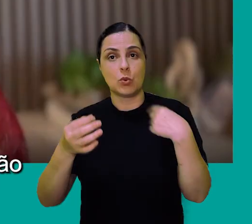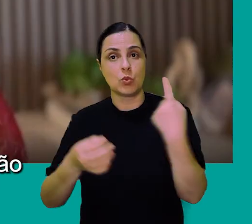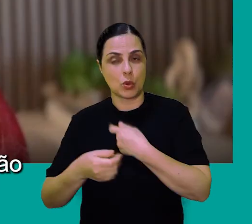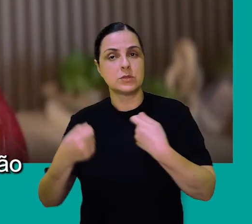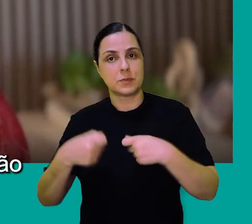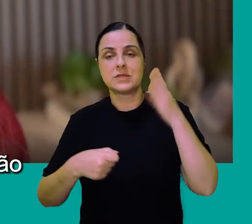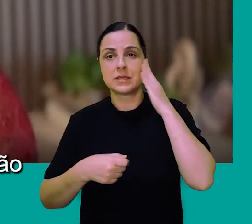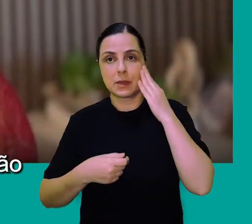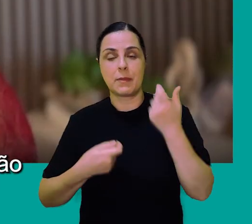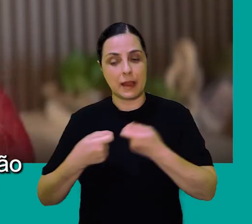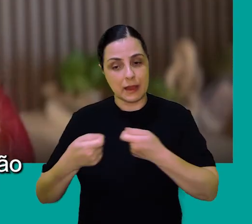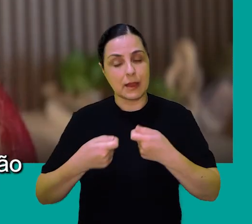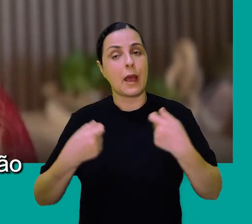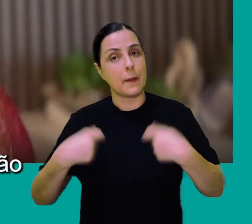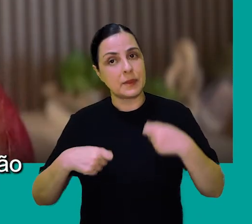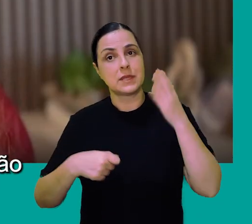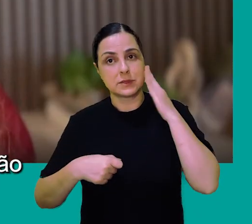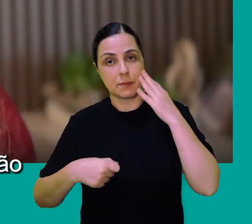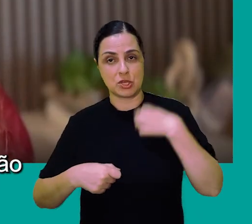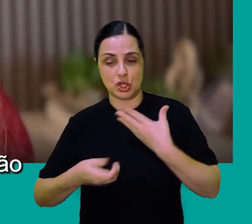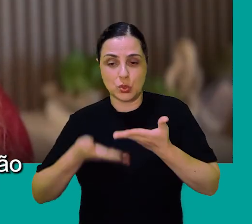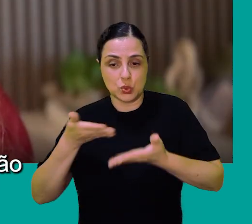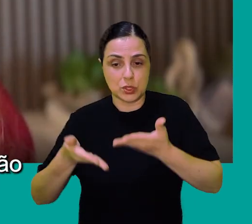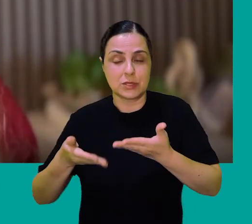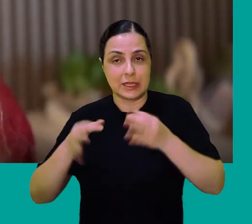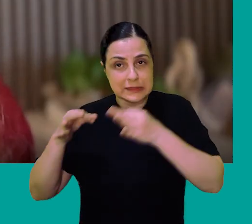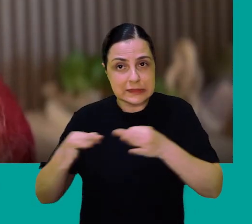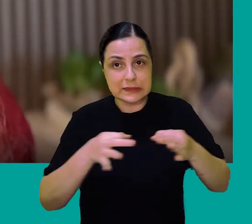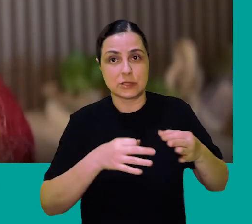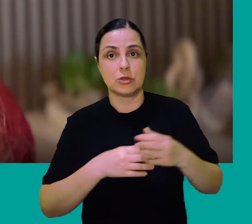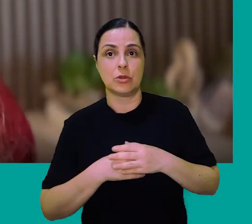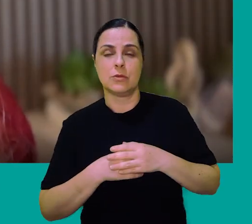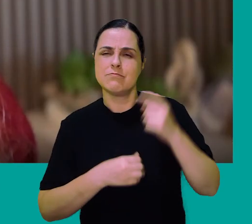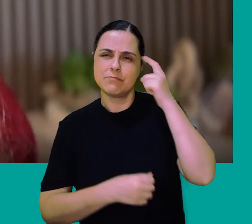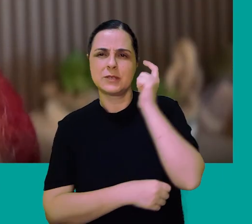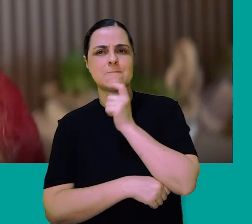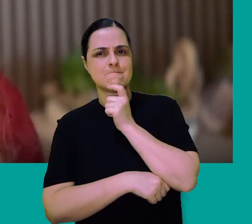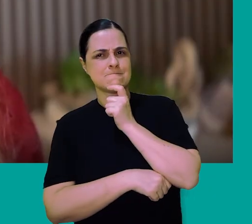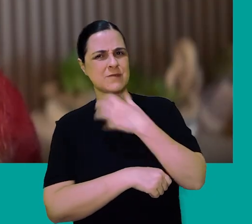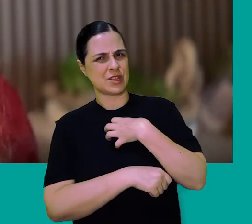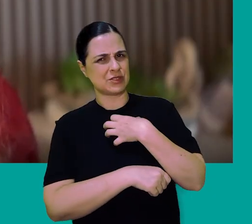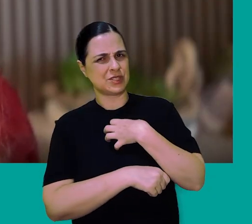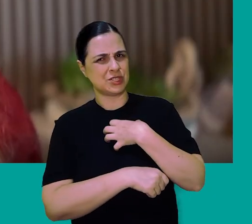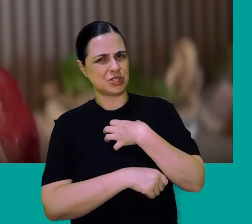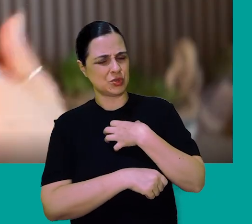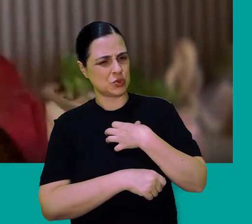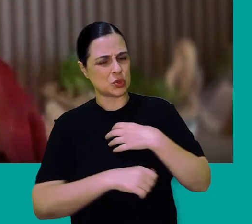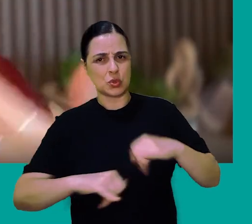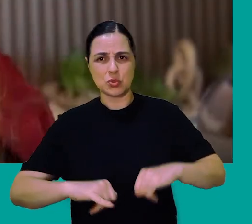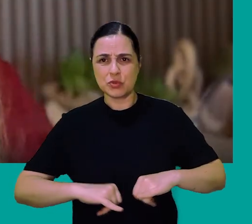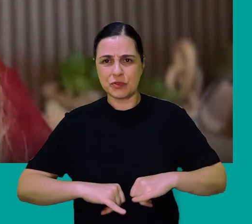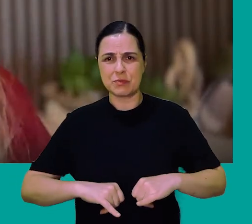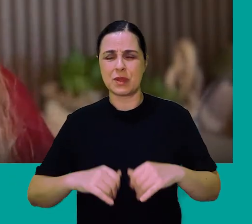Então, essa microinvalidação também é uma forma de falar, puxa, será que eu que estou sentindo essa dor,